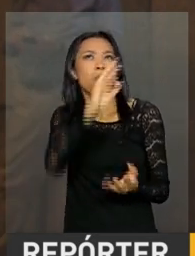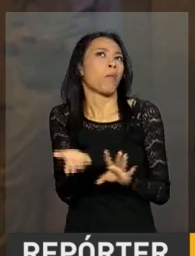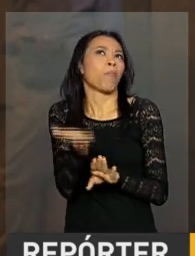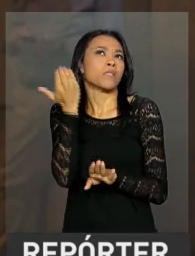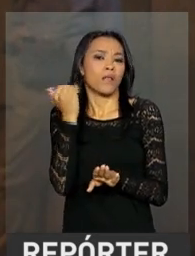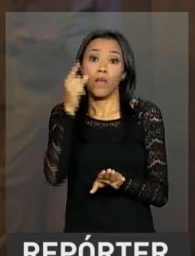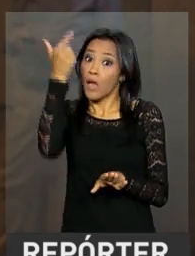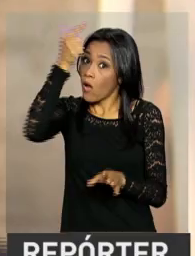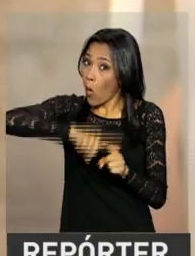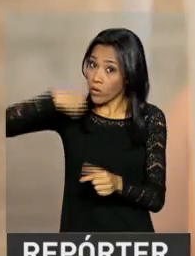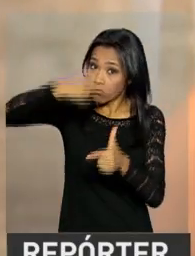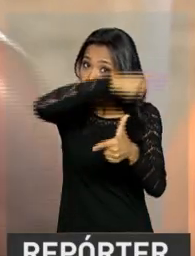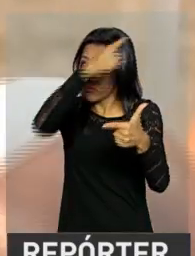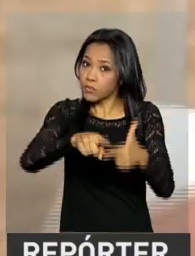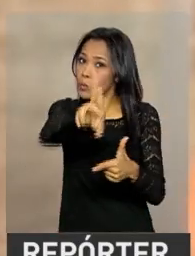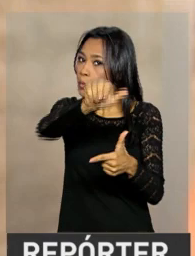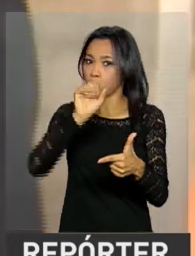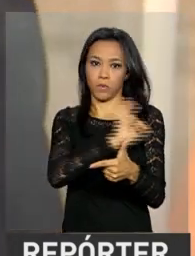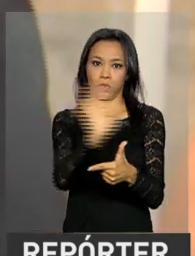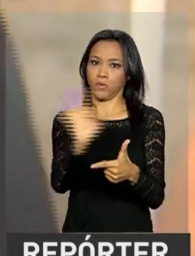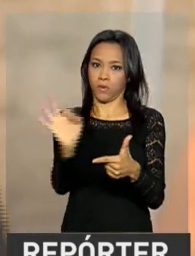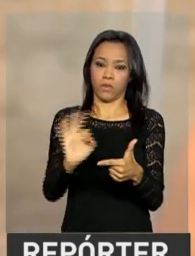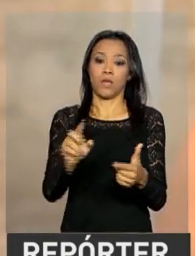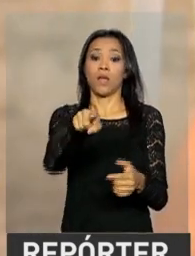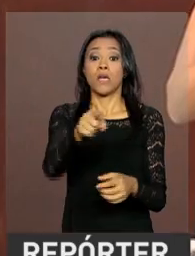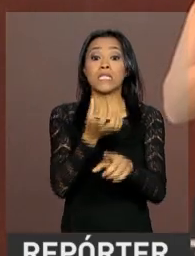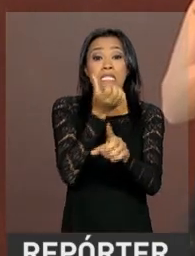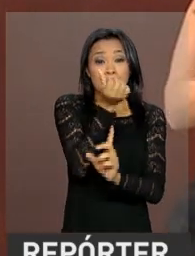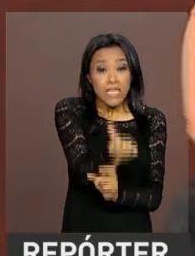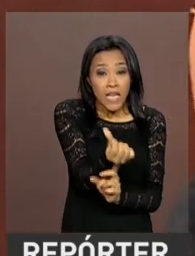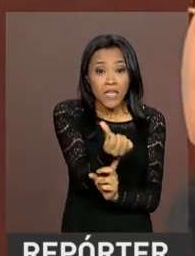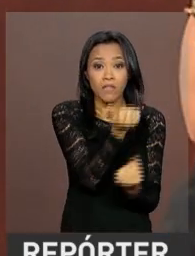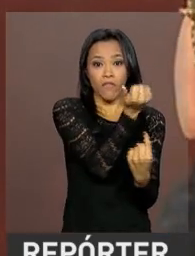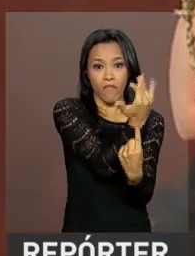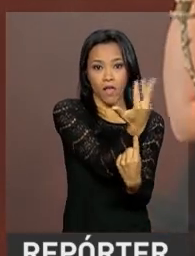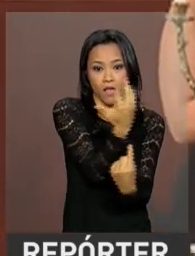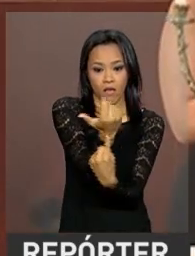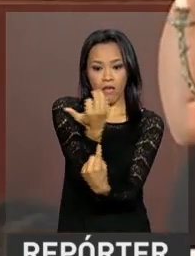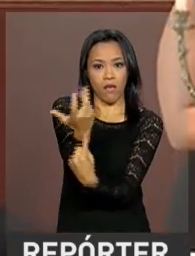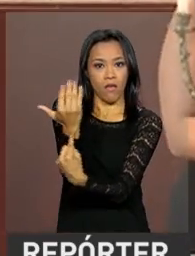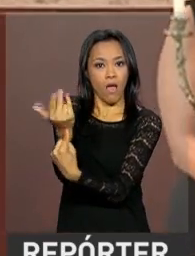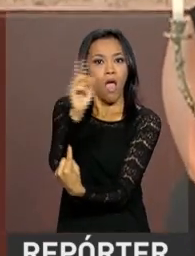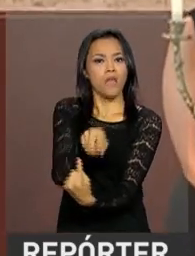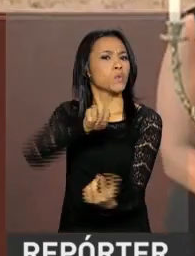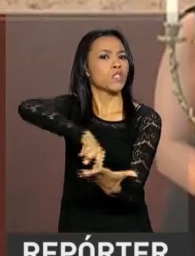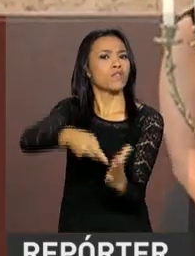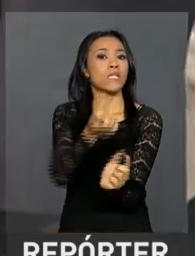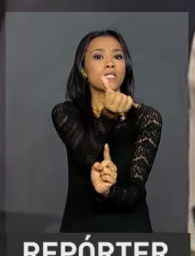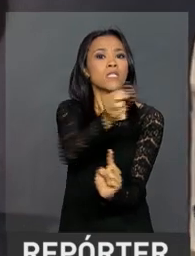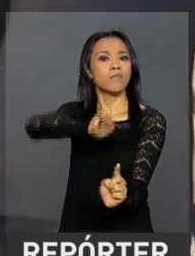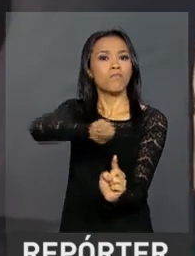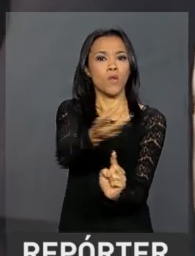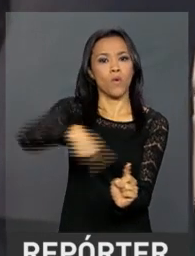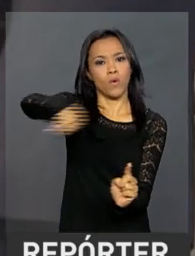para que não aconteça nunca mais na cerimônia cada uma das seis velas representou uma parcela dos 6 milhões de judeus